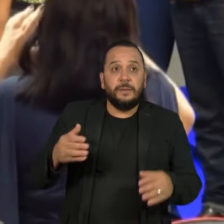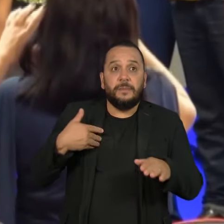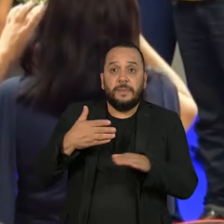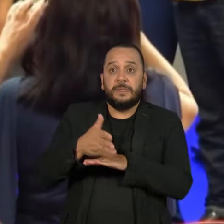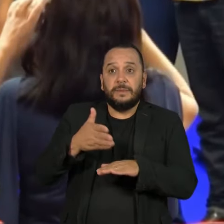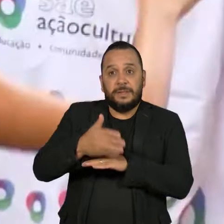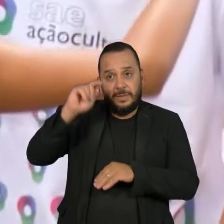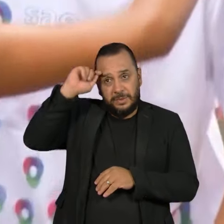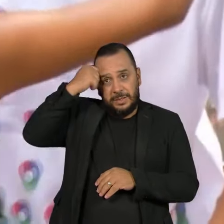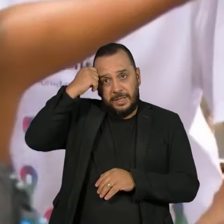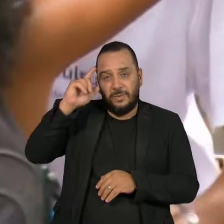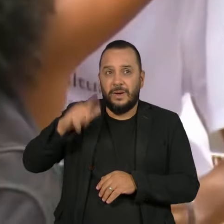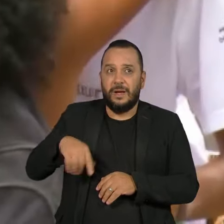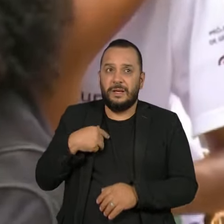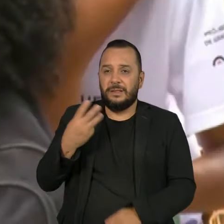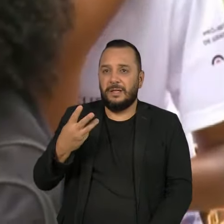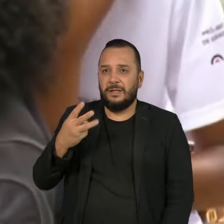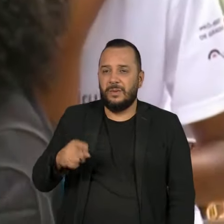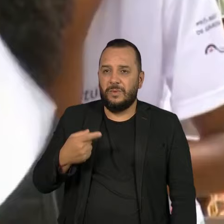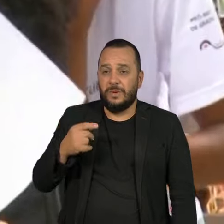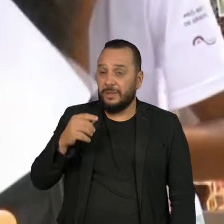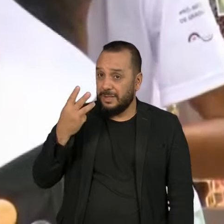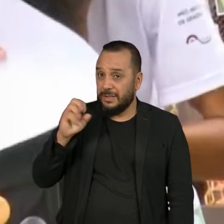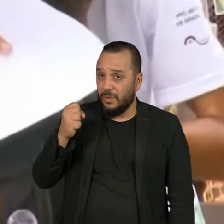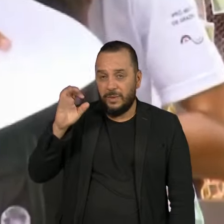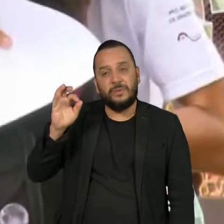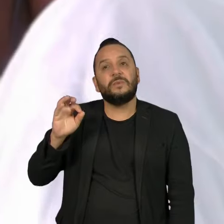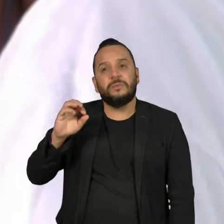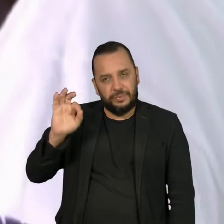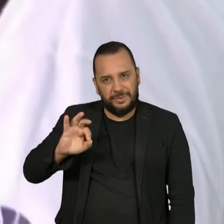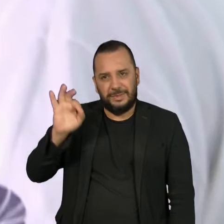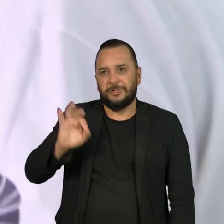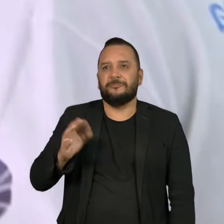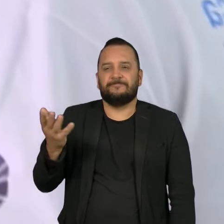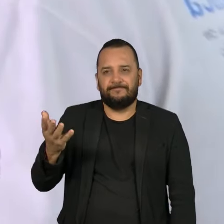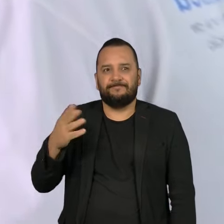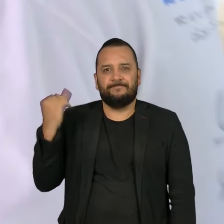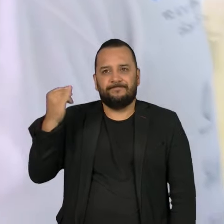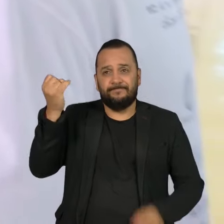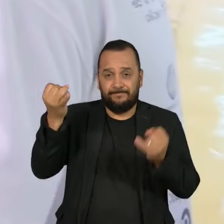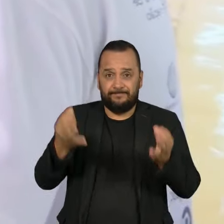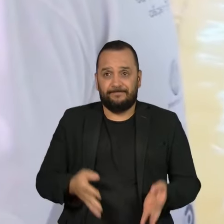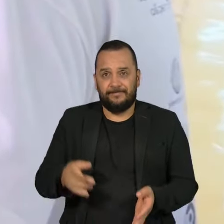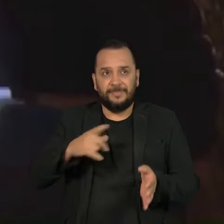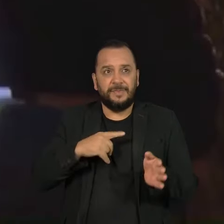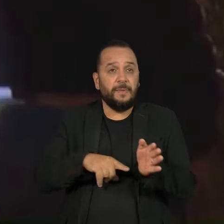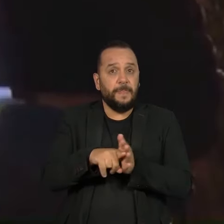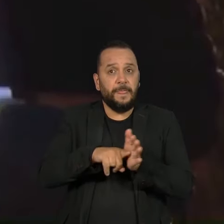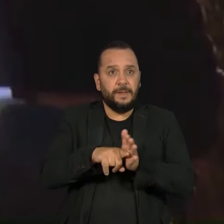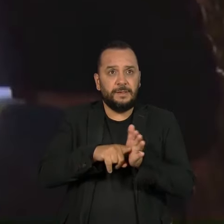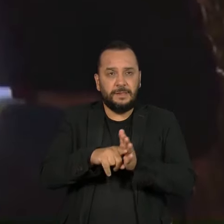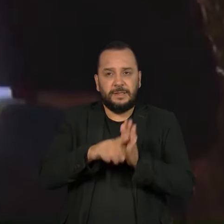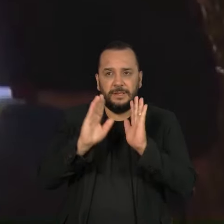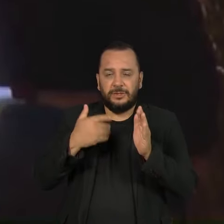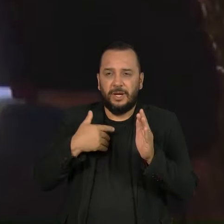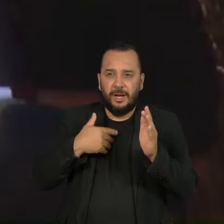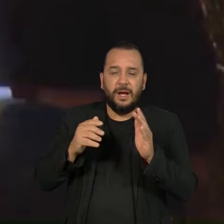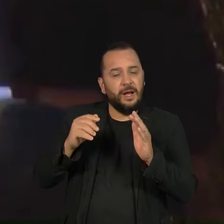de negros é de apenas 38%. Sendo importante ressaltar que, de acordo com um estudo do Observatório relatório de